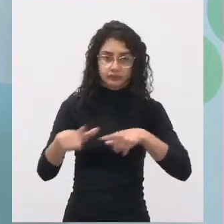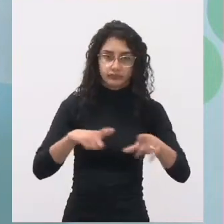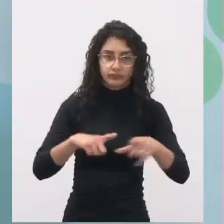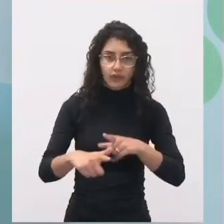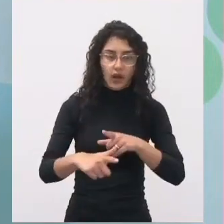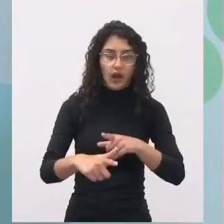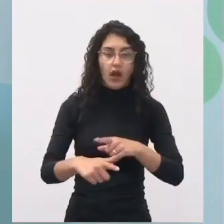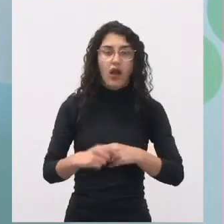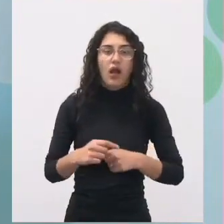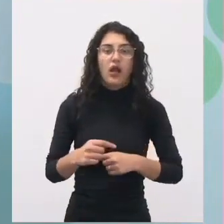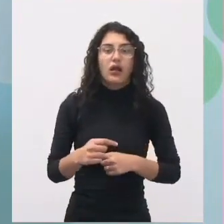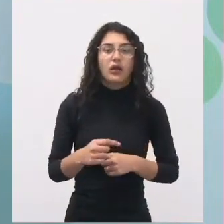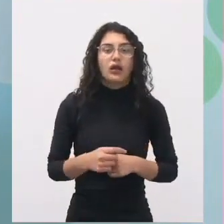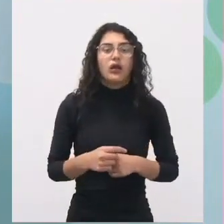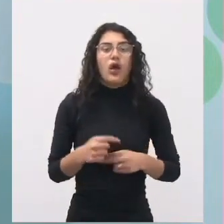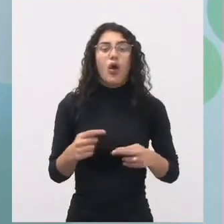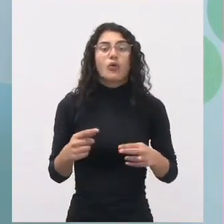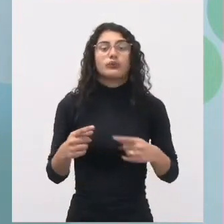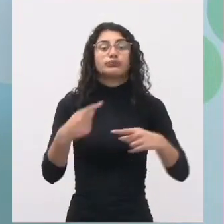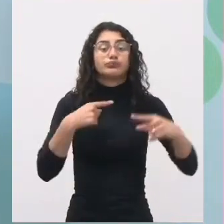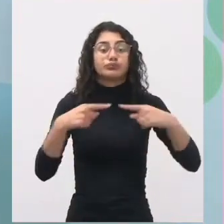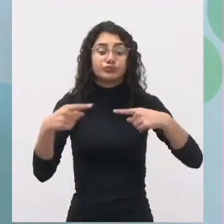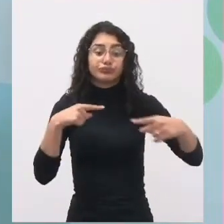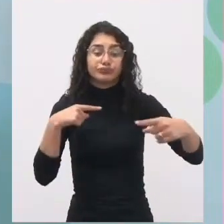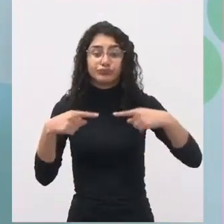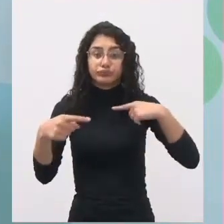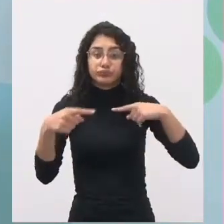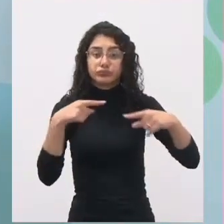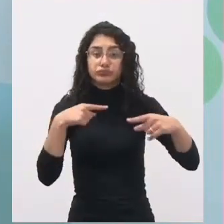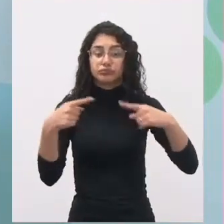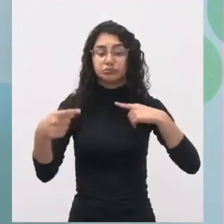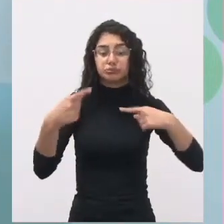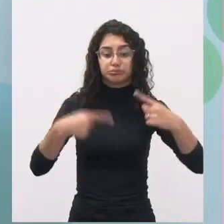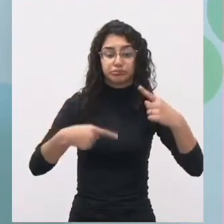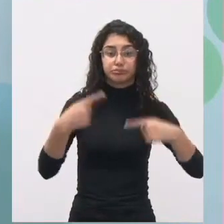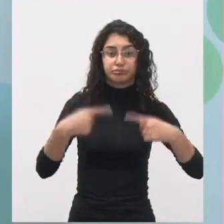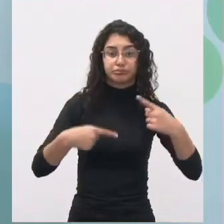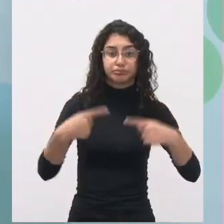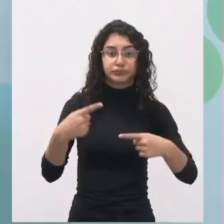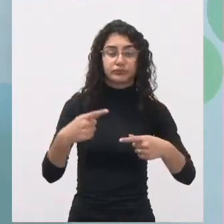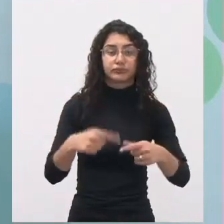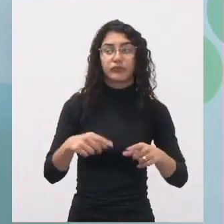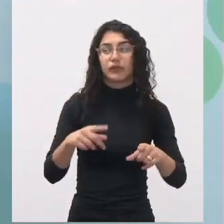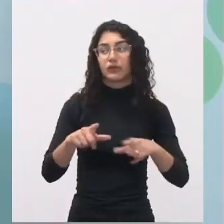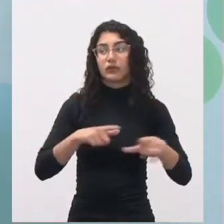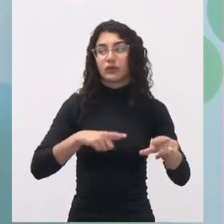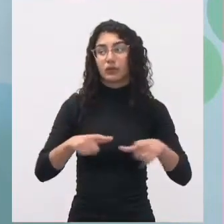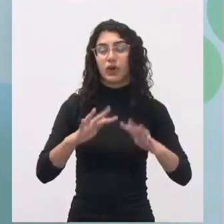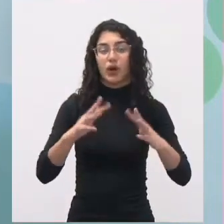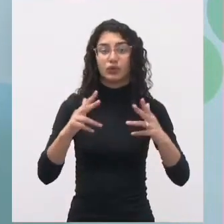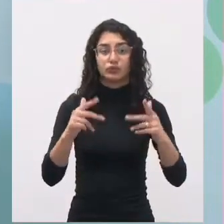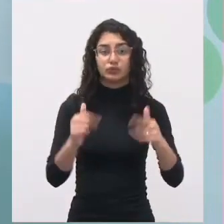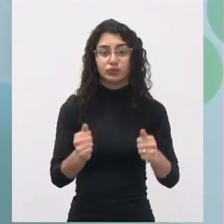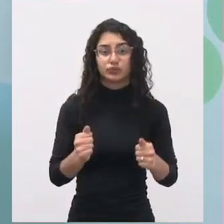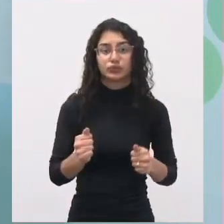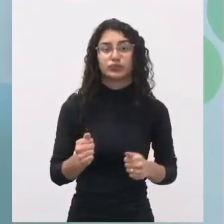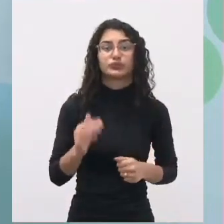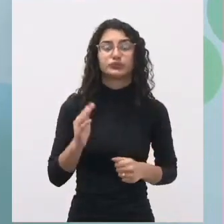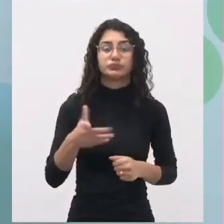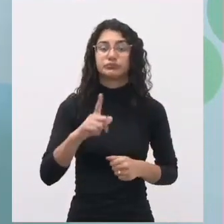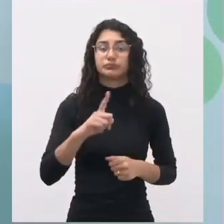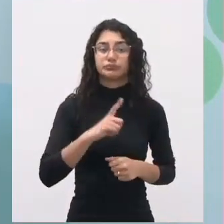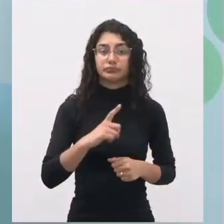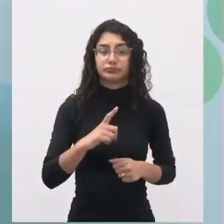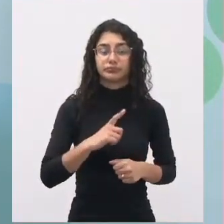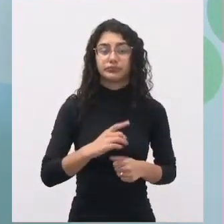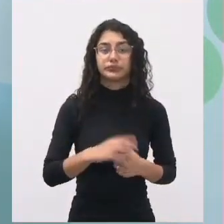de informações, das experiências, dos trabalhos colaborativos, tudo isso que nós vimos lá no início dessa apresentação,